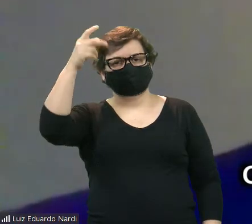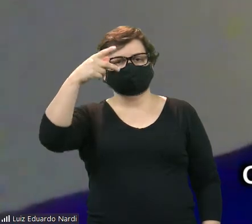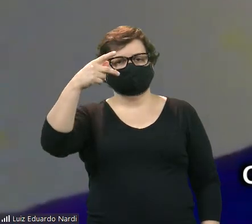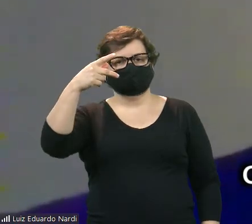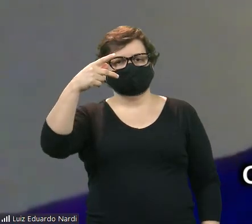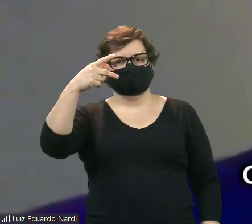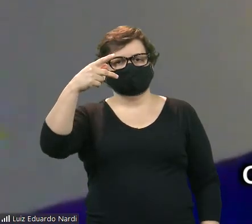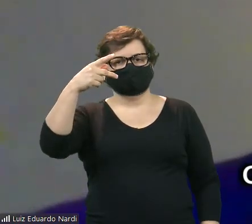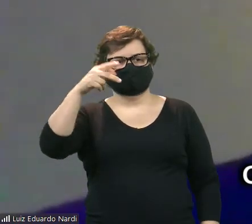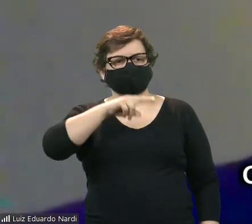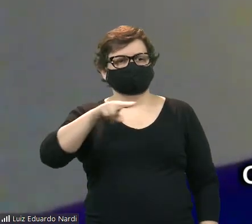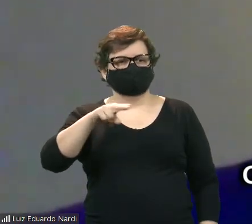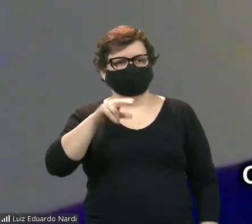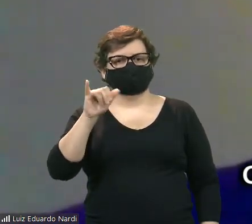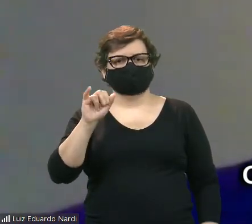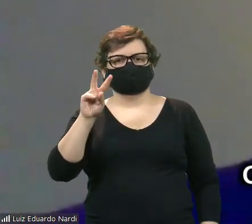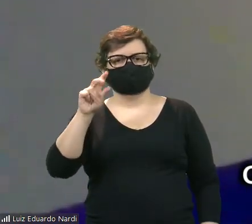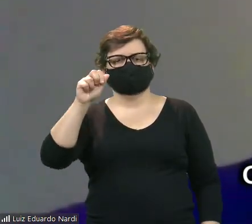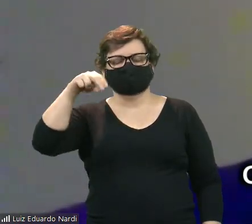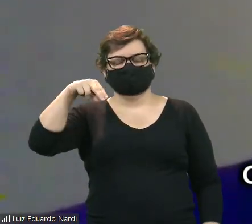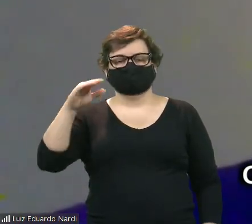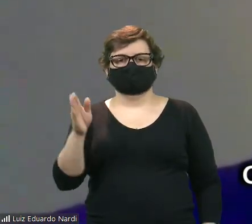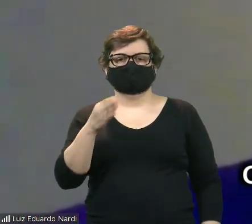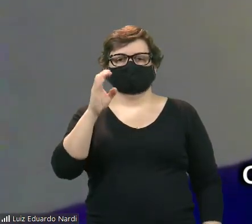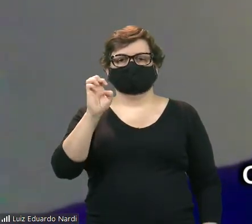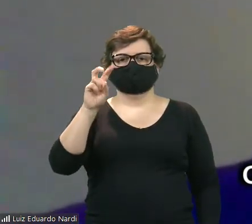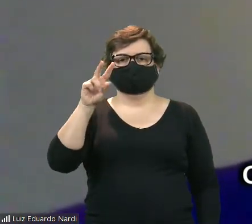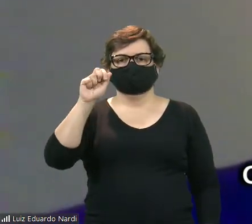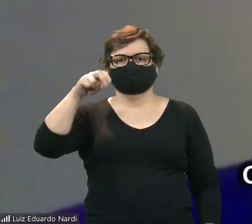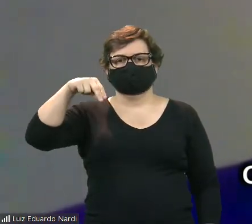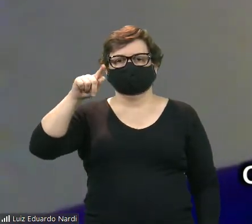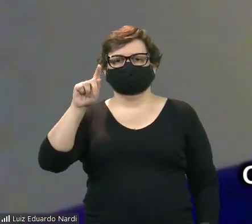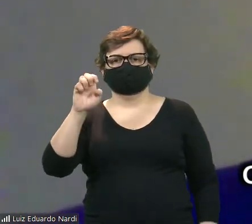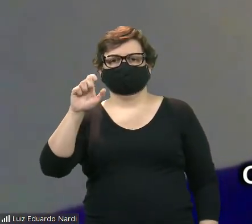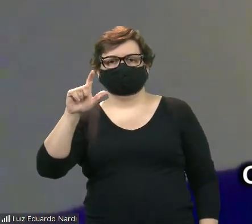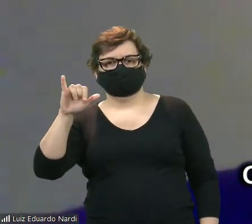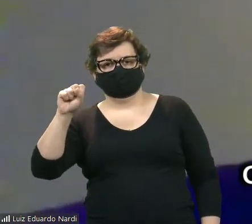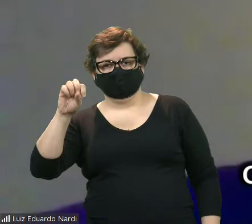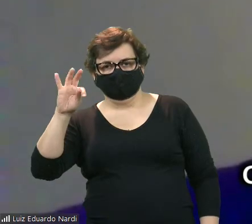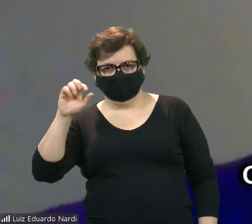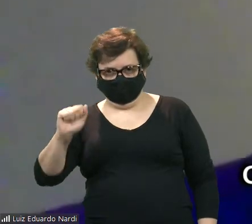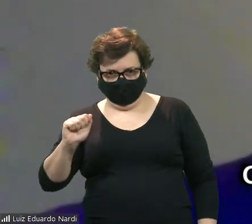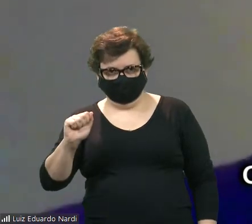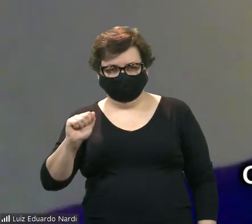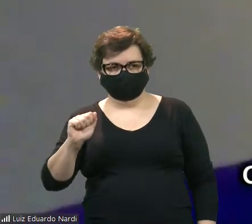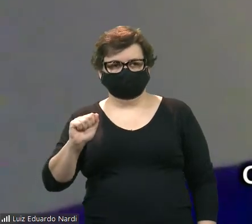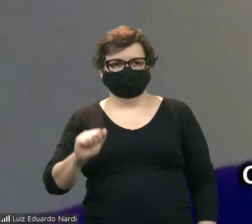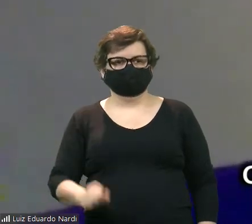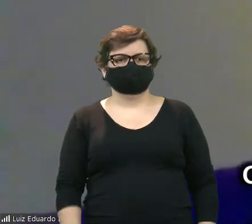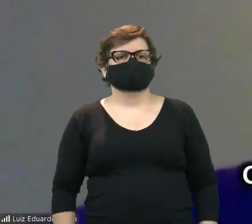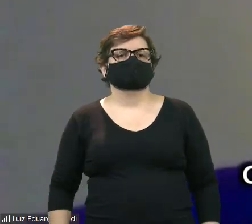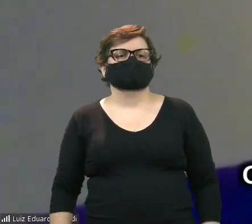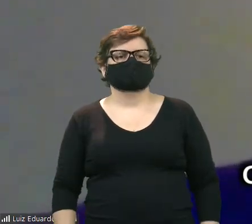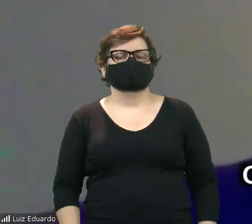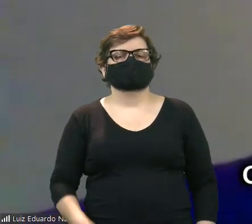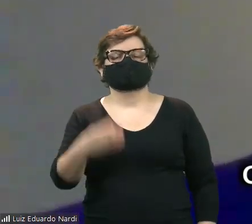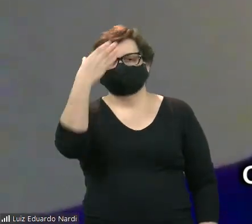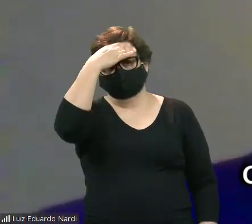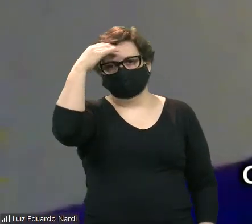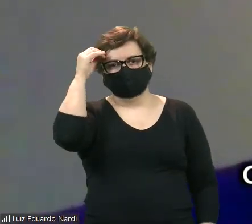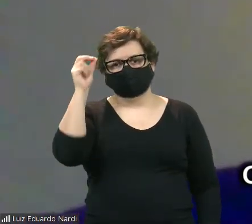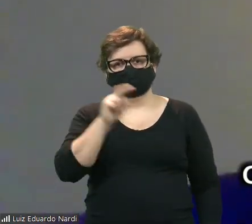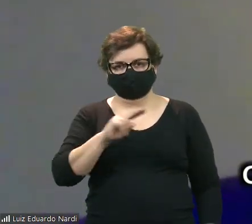Ivan Evangelista, que é um grande batalhador pelo turismo em Marília. Eu havia esquecido o nome dele e